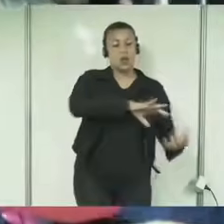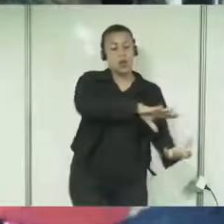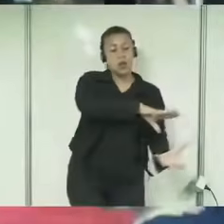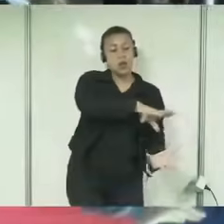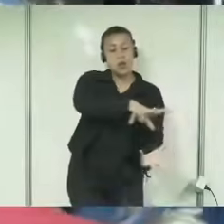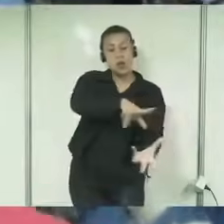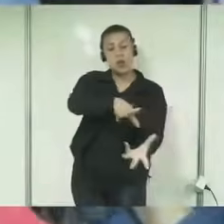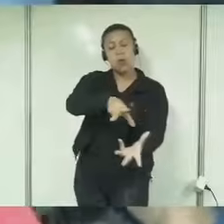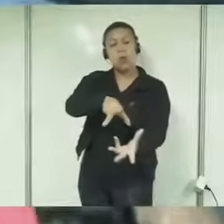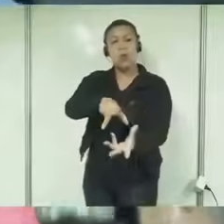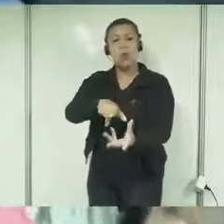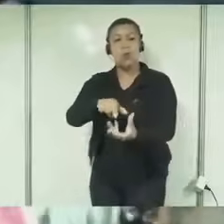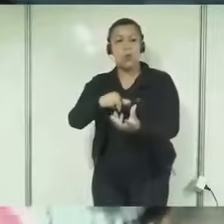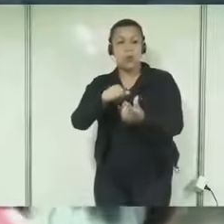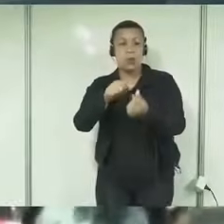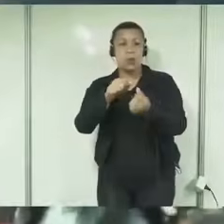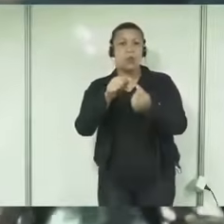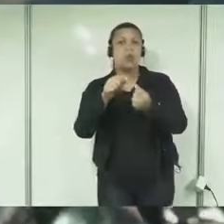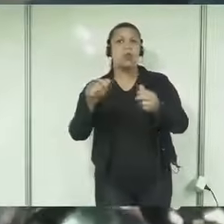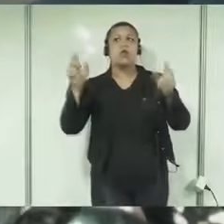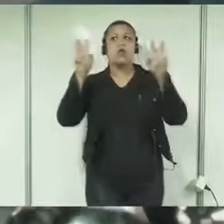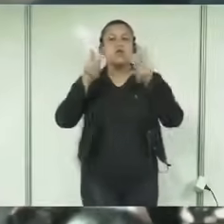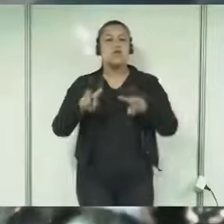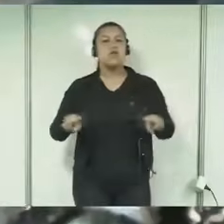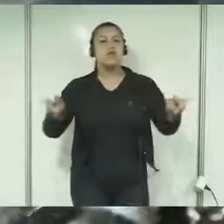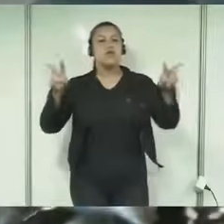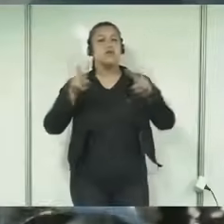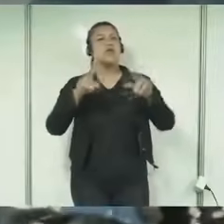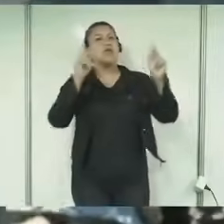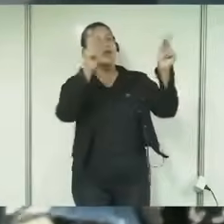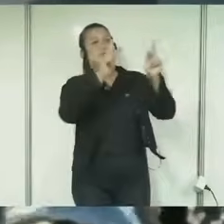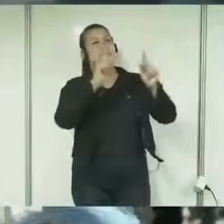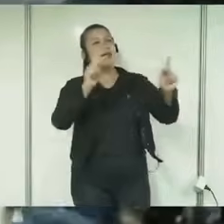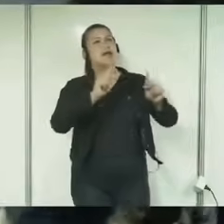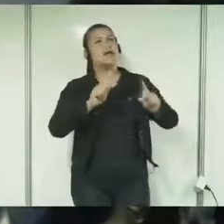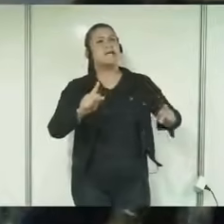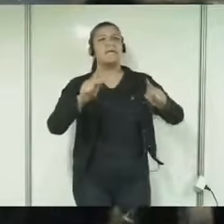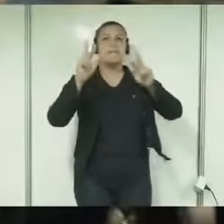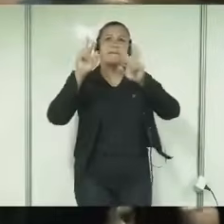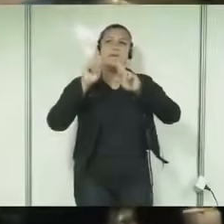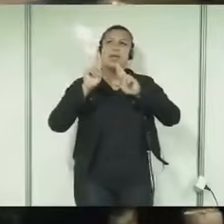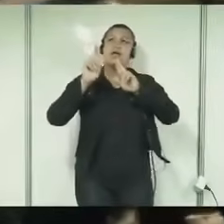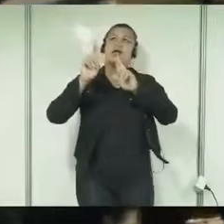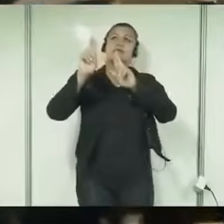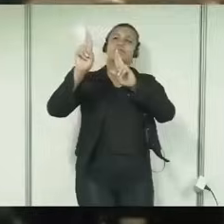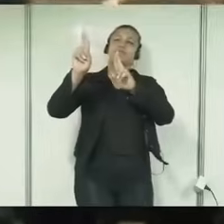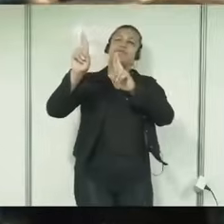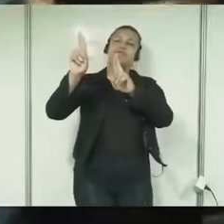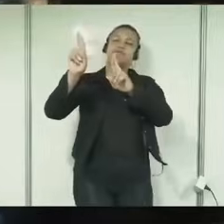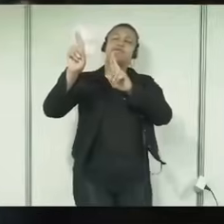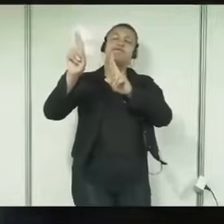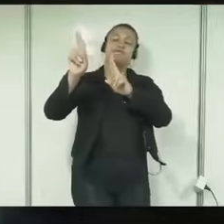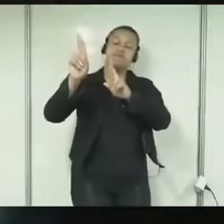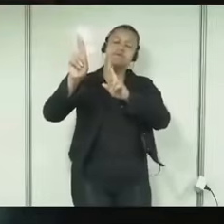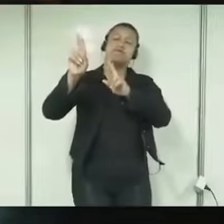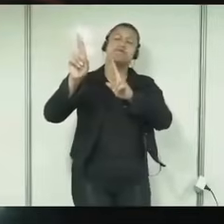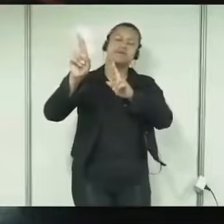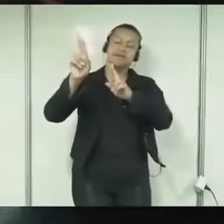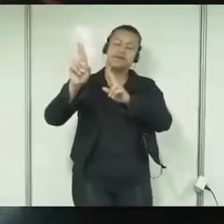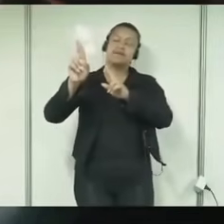nascer a paz e uma esperança, seu jeito puro